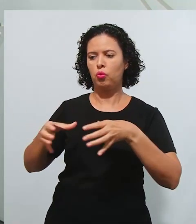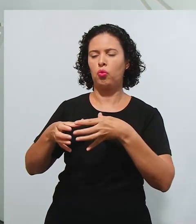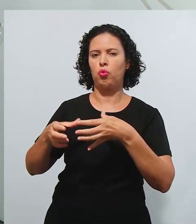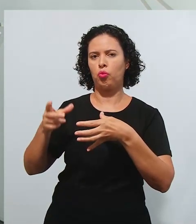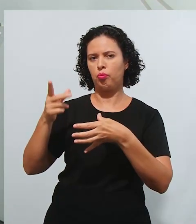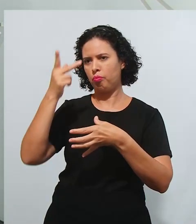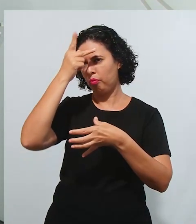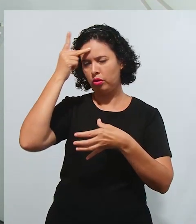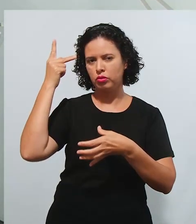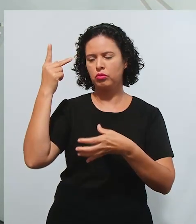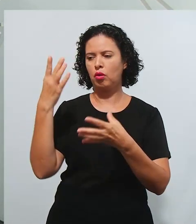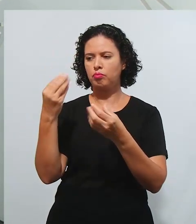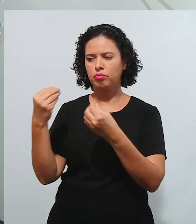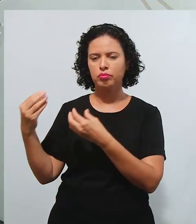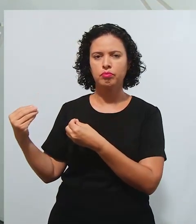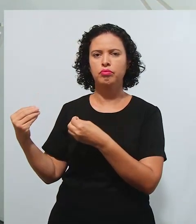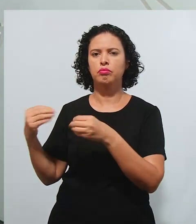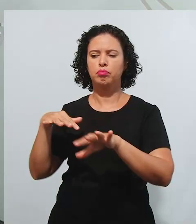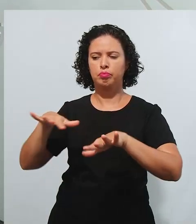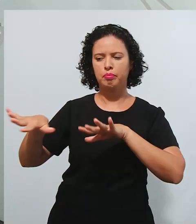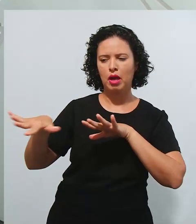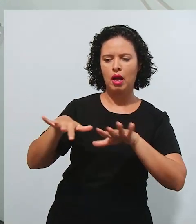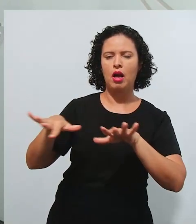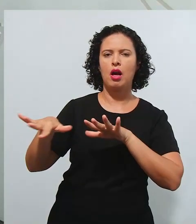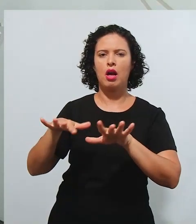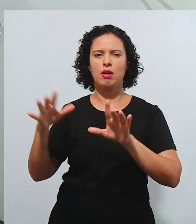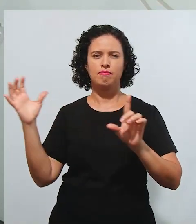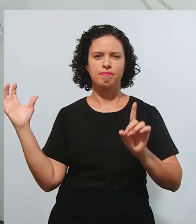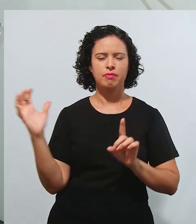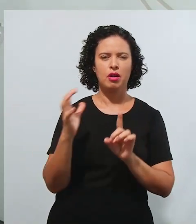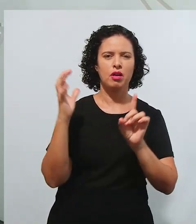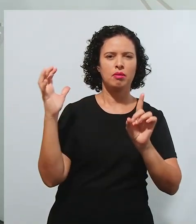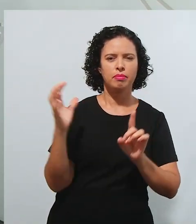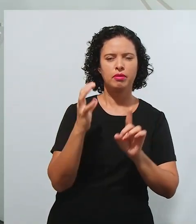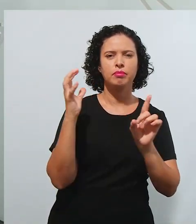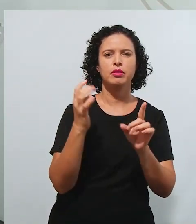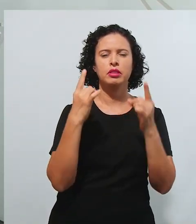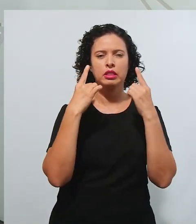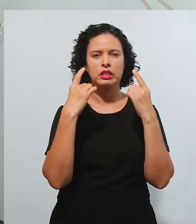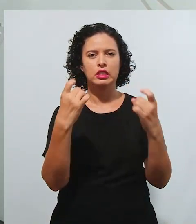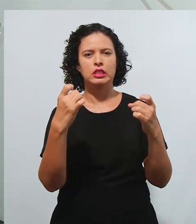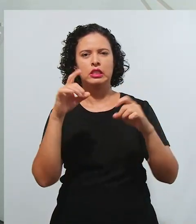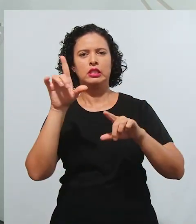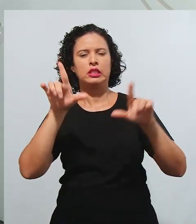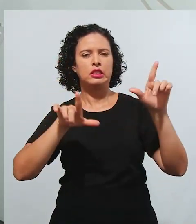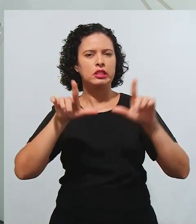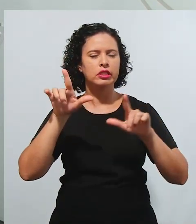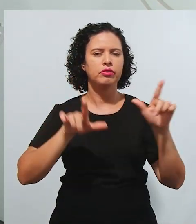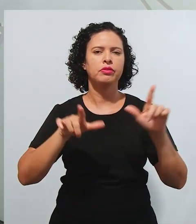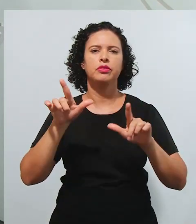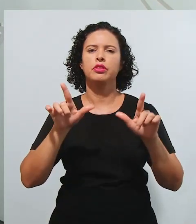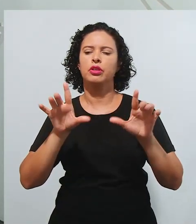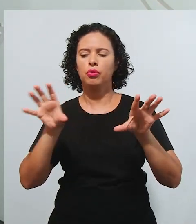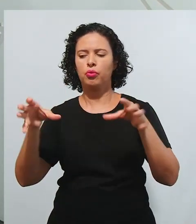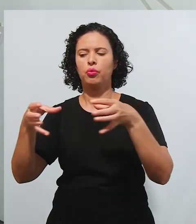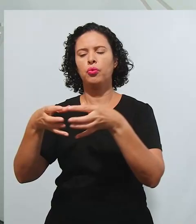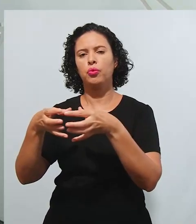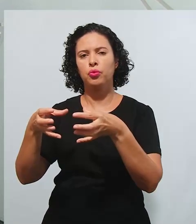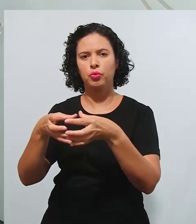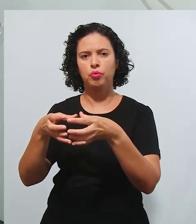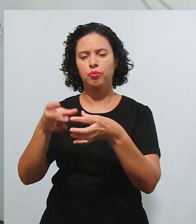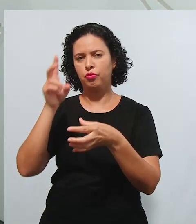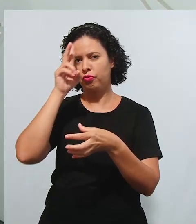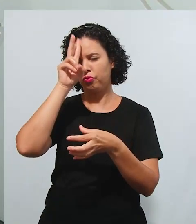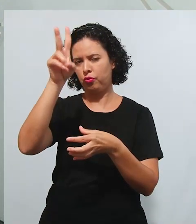organiza, quando a gente vê atores que vão fazer influência, quando a gente tem interesse, por exemplo, da mídia, ou interesse de alguns grupos de